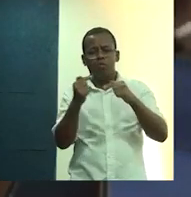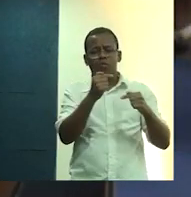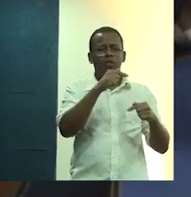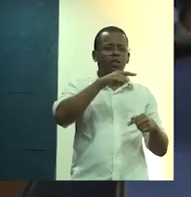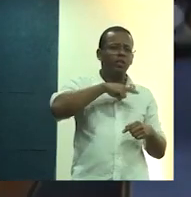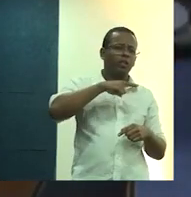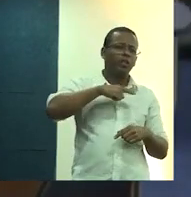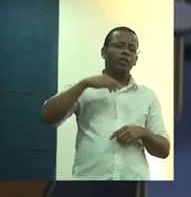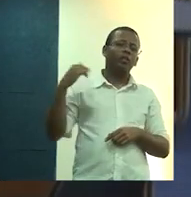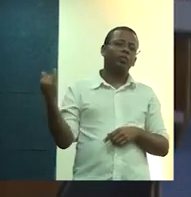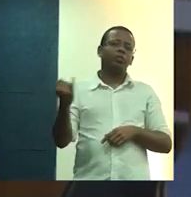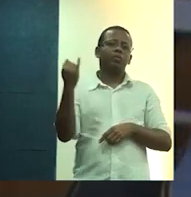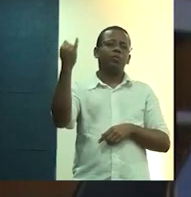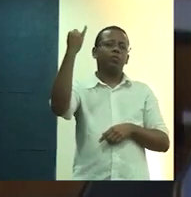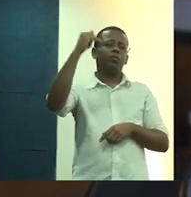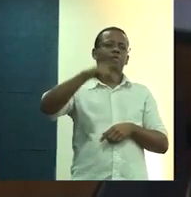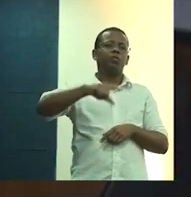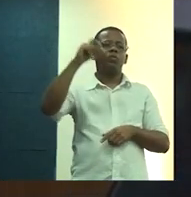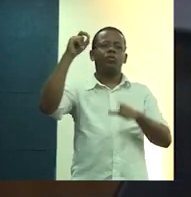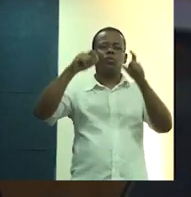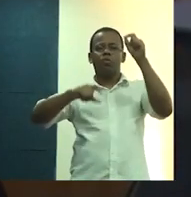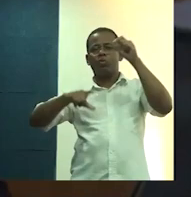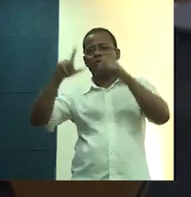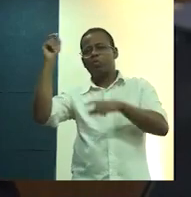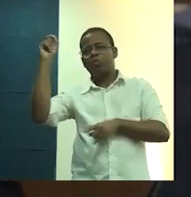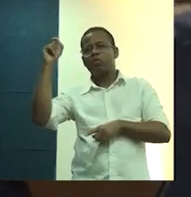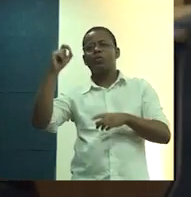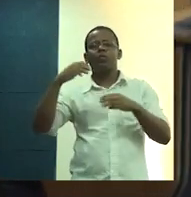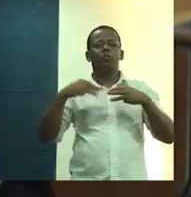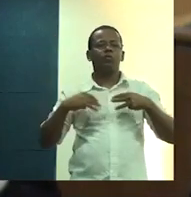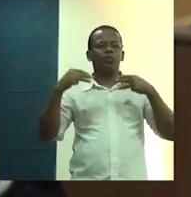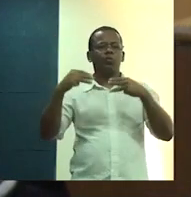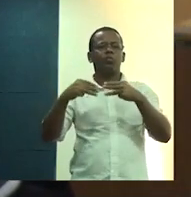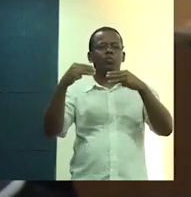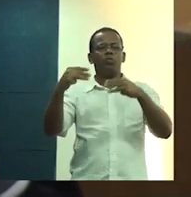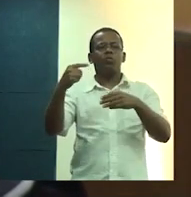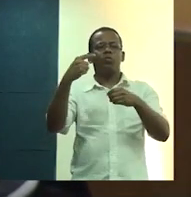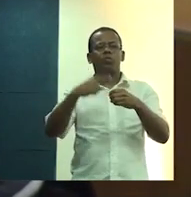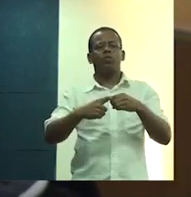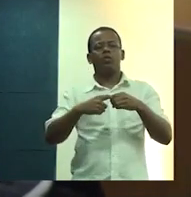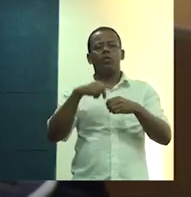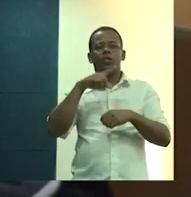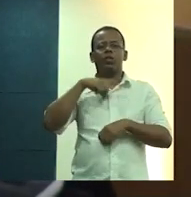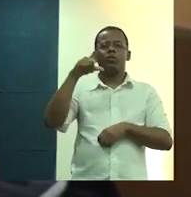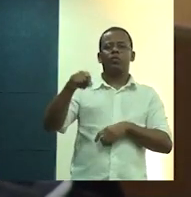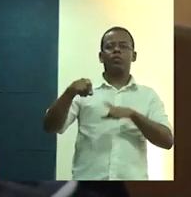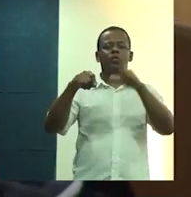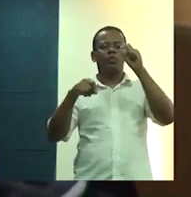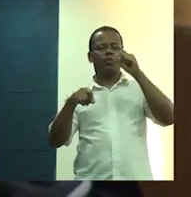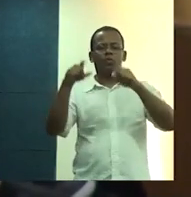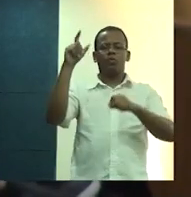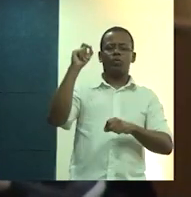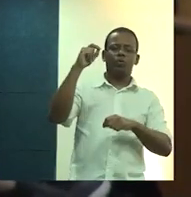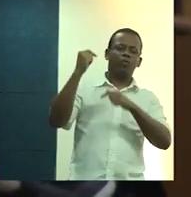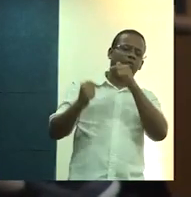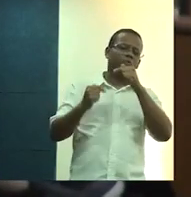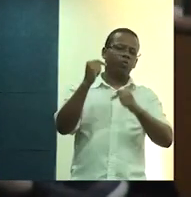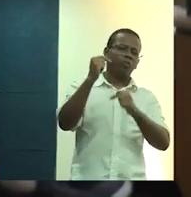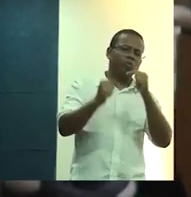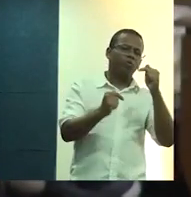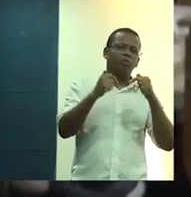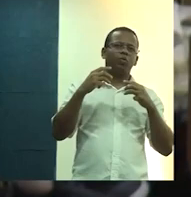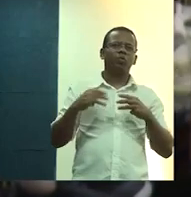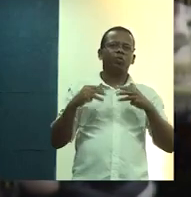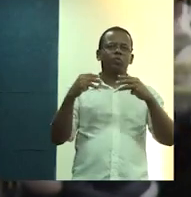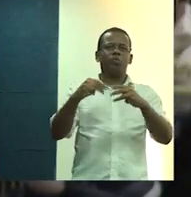não é verdade que é o grande carro-chefe o cardápio principal do Ministério da cidades a esse componente aqui se agrega muitas políticas do